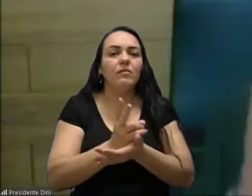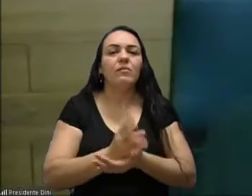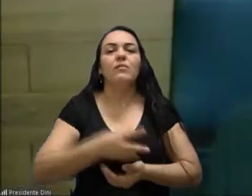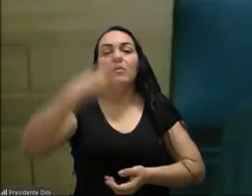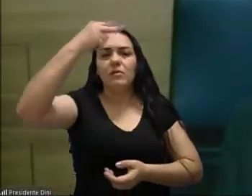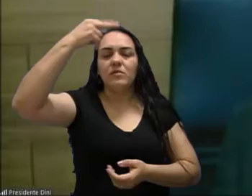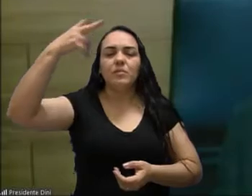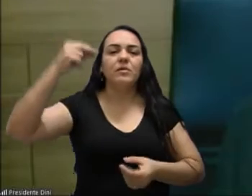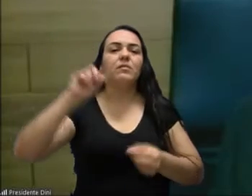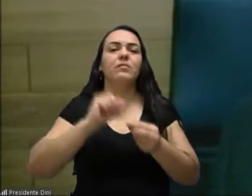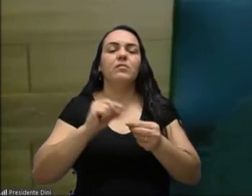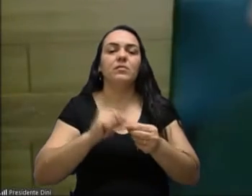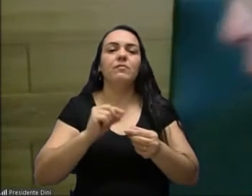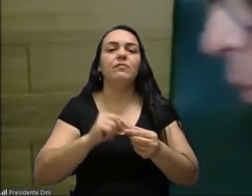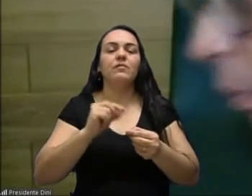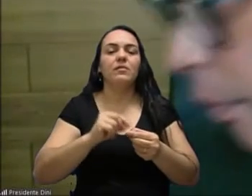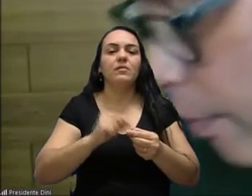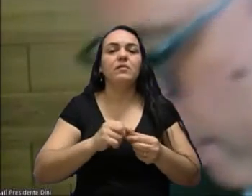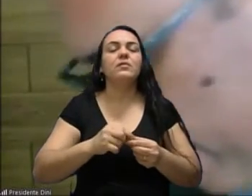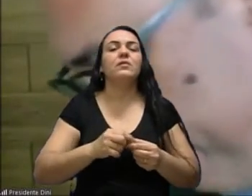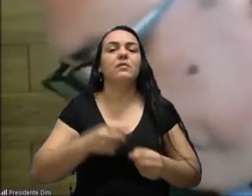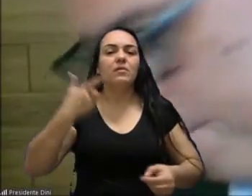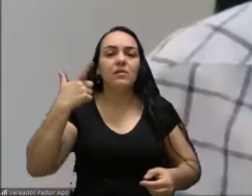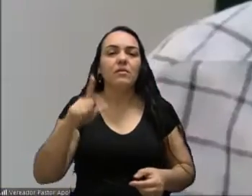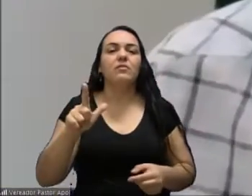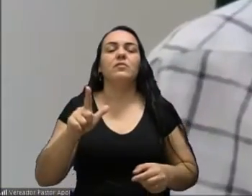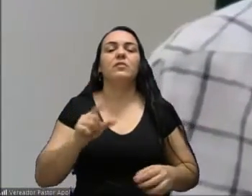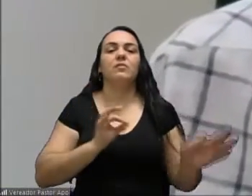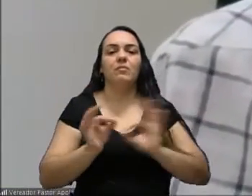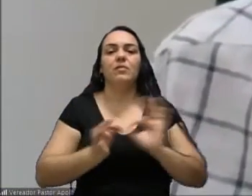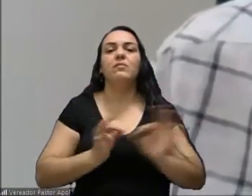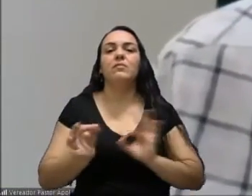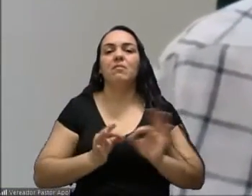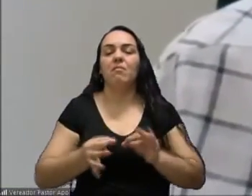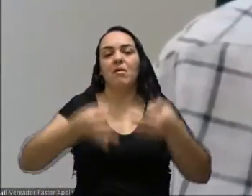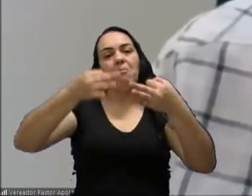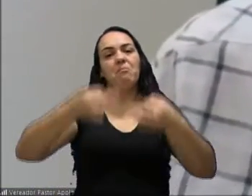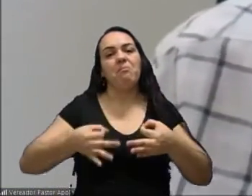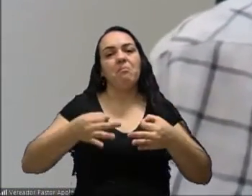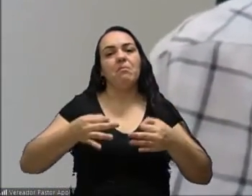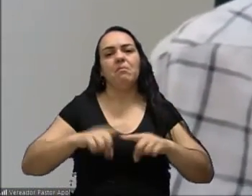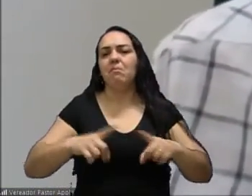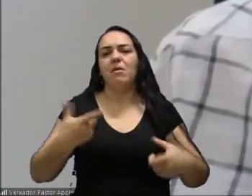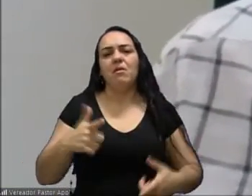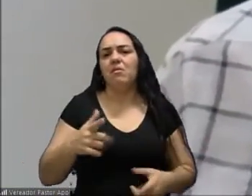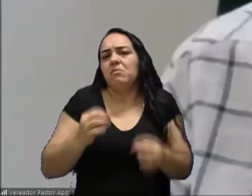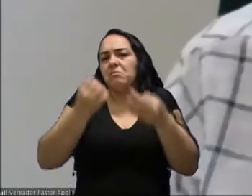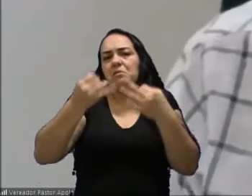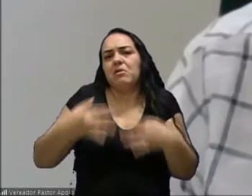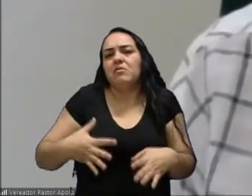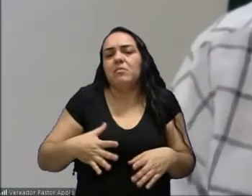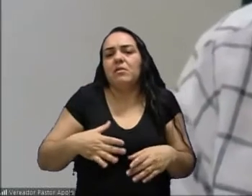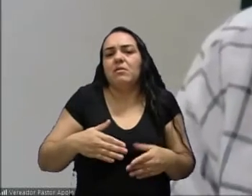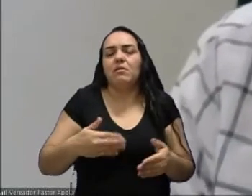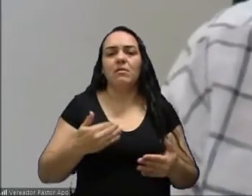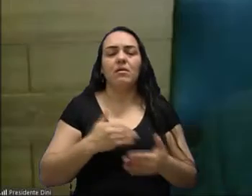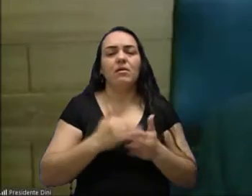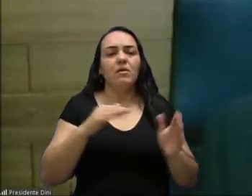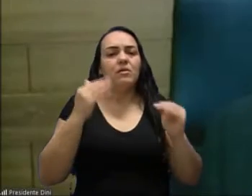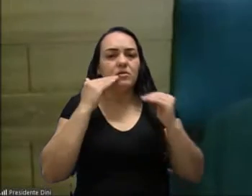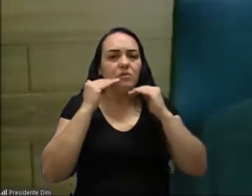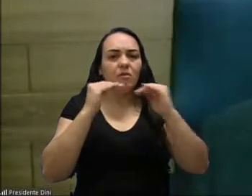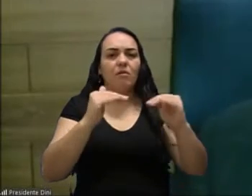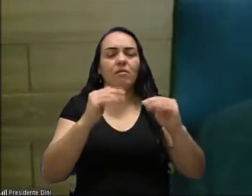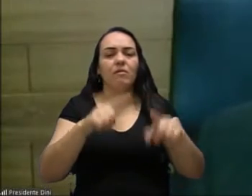prefeitura está conseguindo realmente seguir o planejamento que é feito então não tem muito que explicar nós vamos acompanhar e parabéns para o prefeito